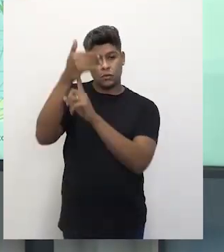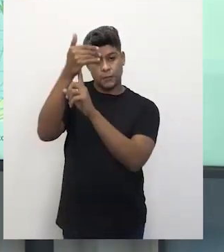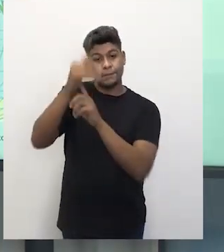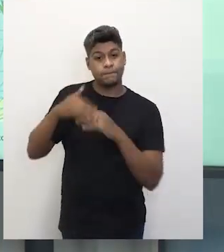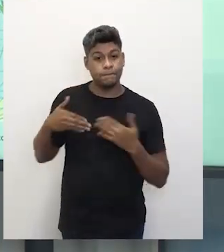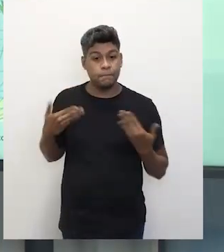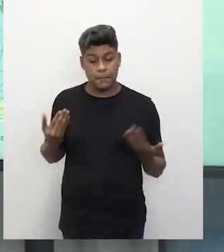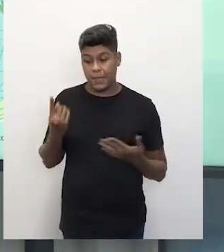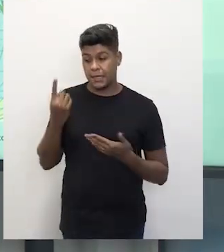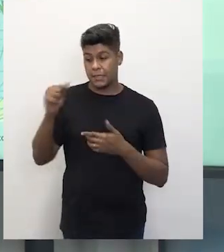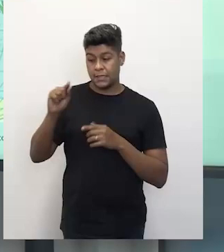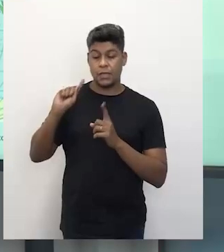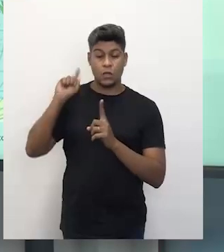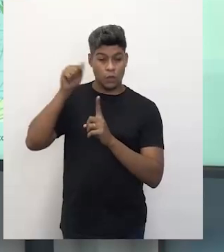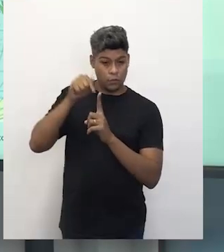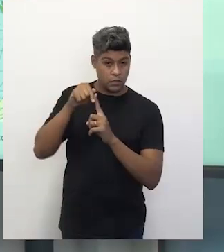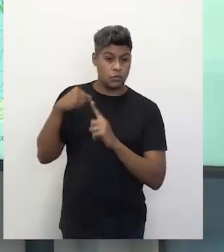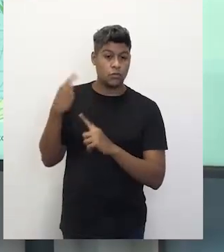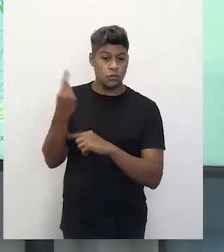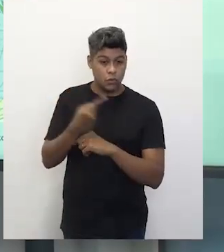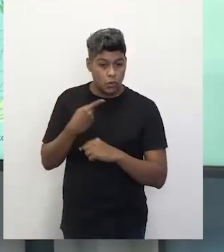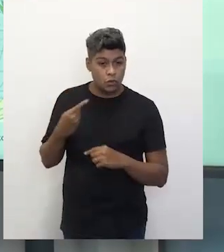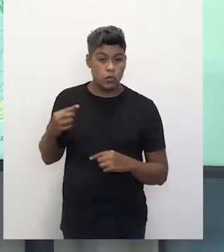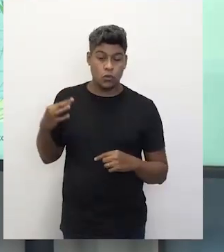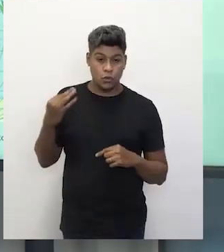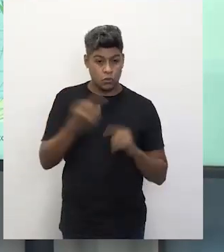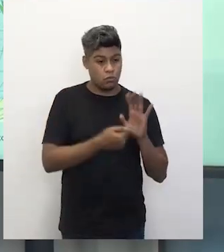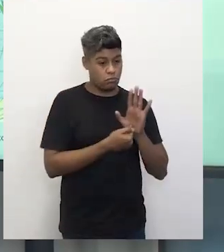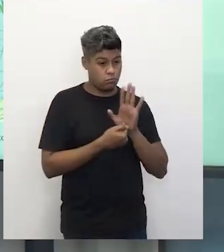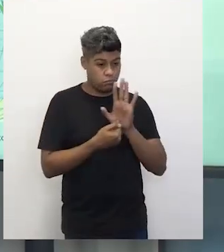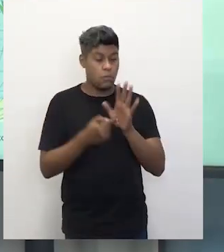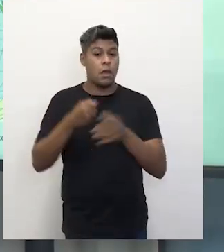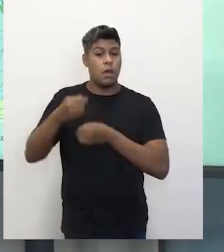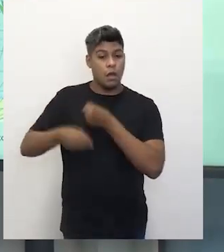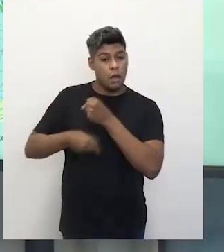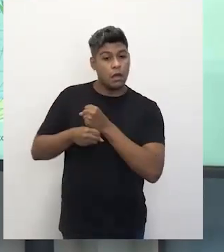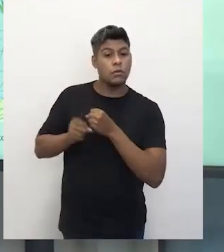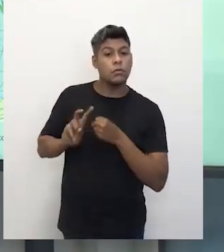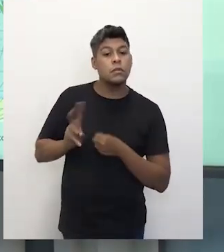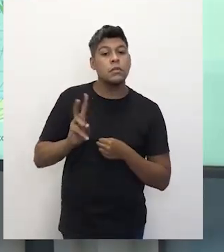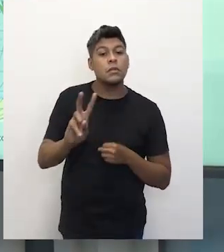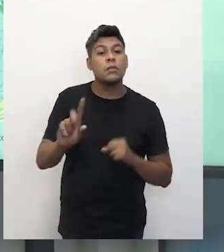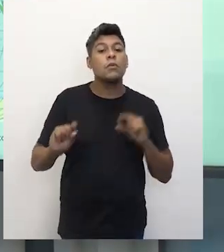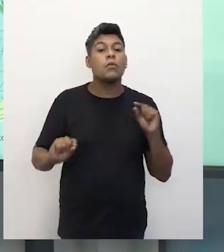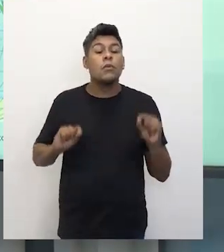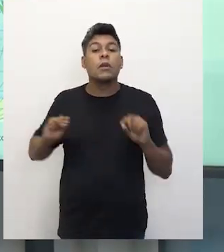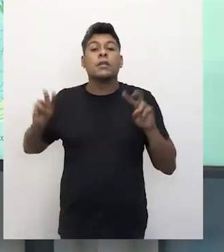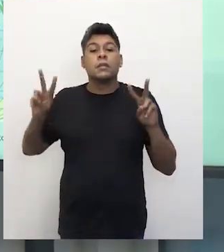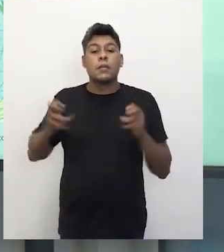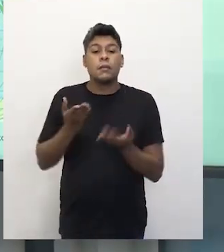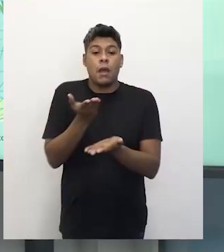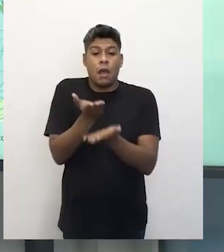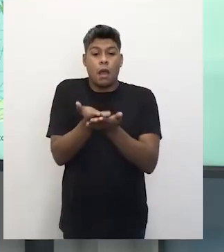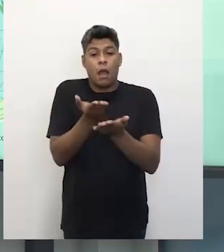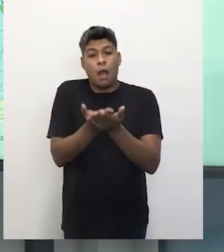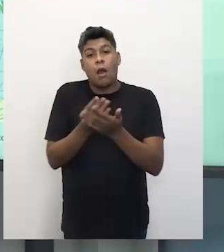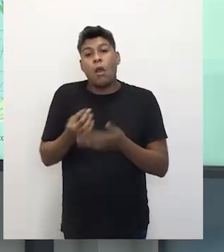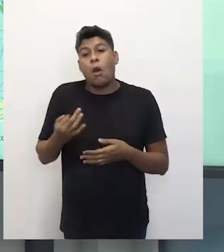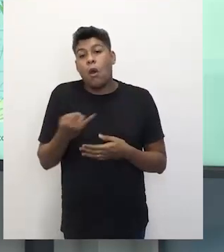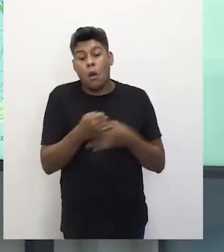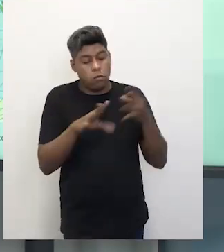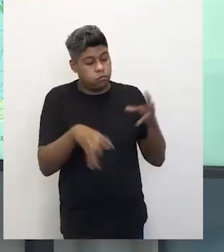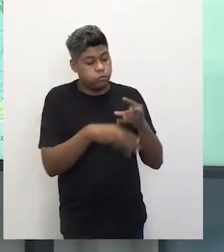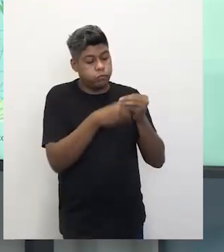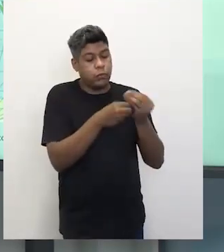então os 17 objetivos aí nós vamos passar todos durante o ano sempre de acordo aí com o tema das aulas né ou